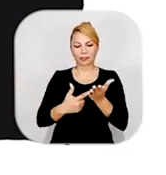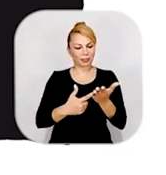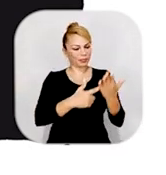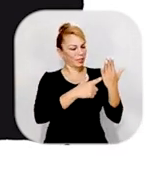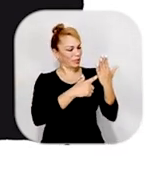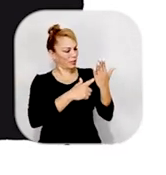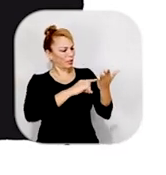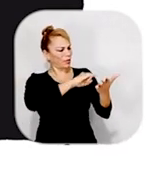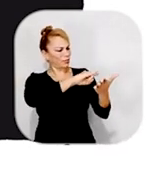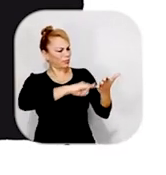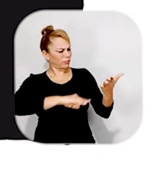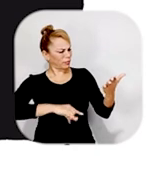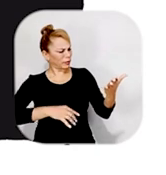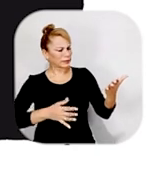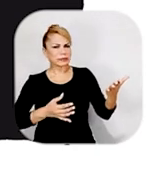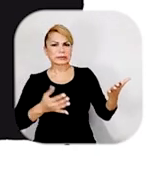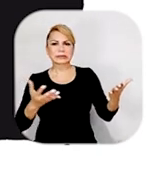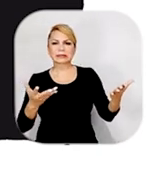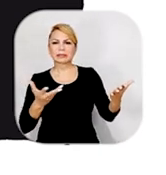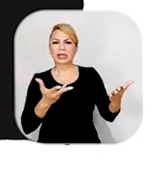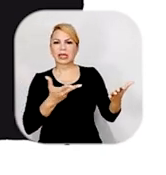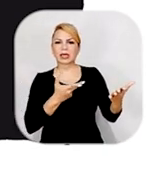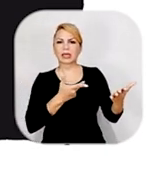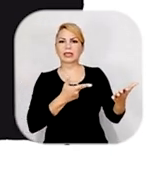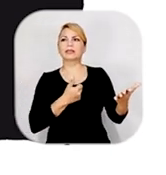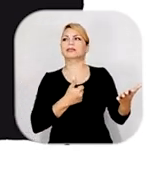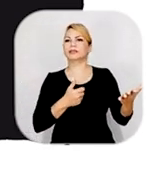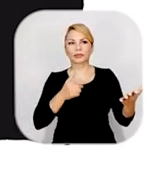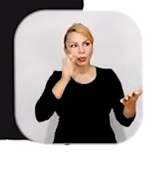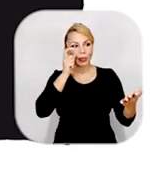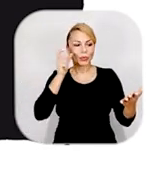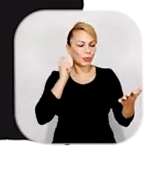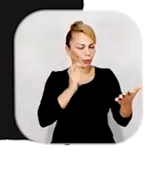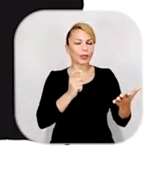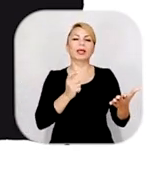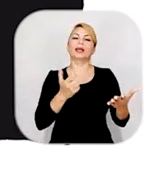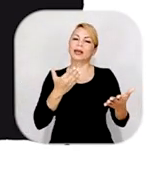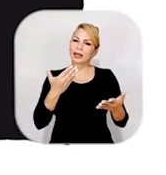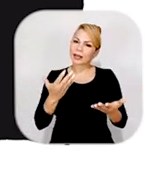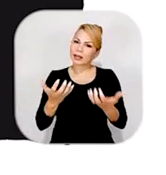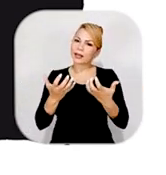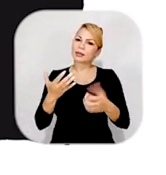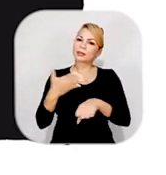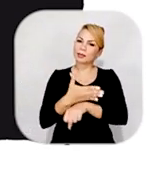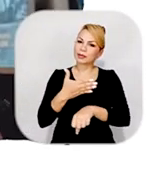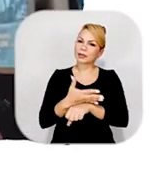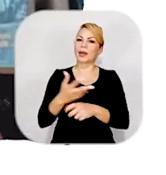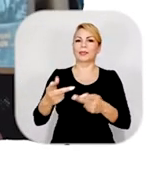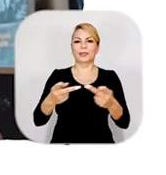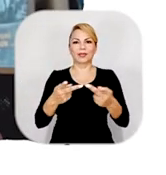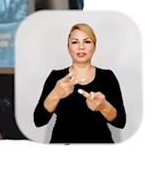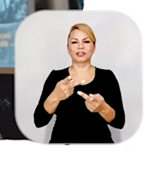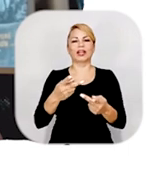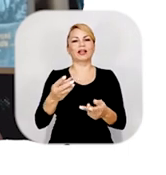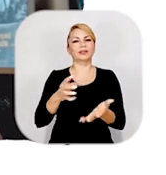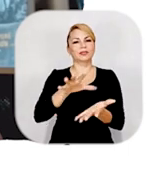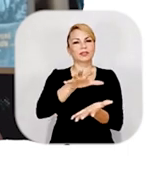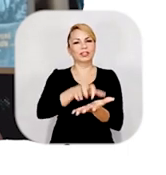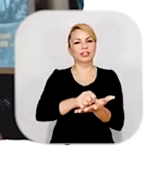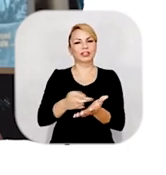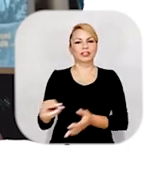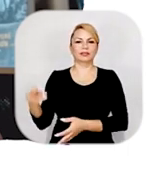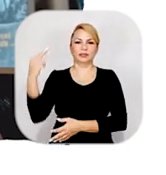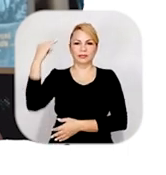interessada em poder participar de uma maneira ou outra nesse projeto de memória. Ô, Gleice,